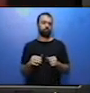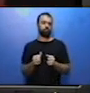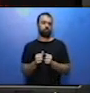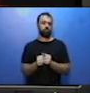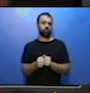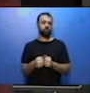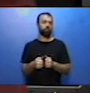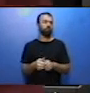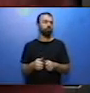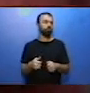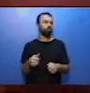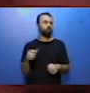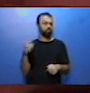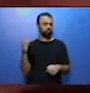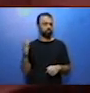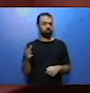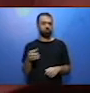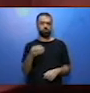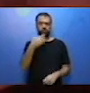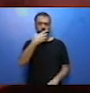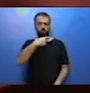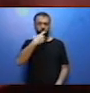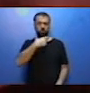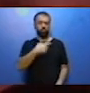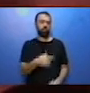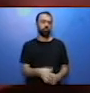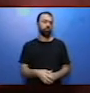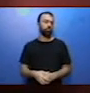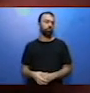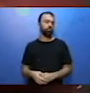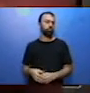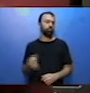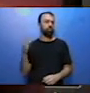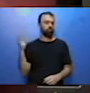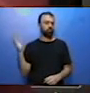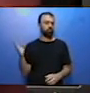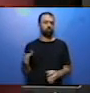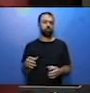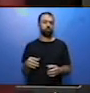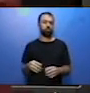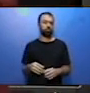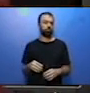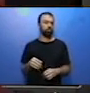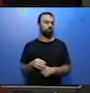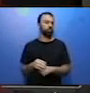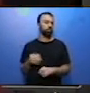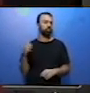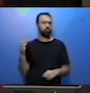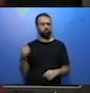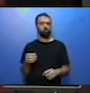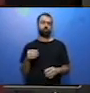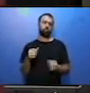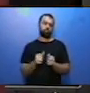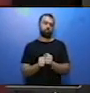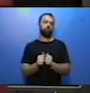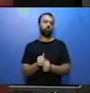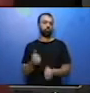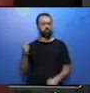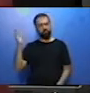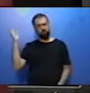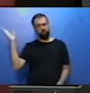com leite com café uma fruta que a pode ser uma maçã 10 horas no almoço nós temos arroz